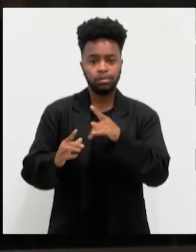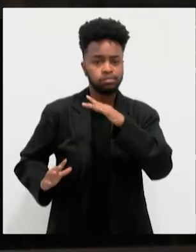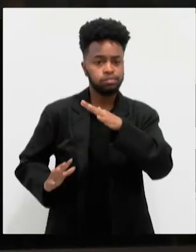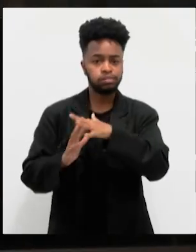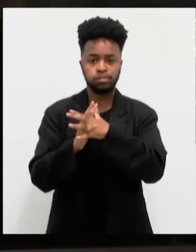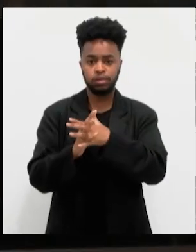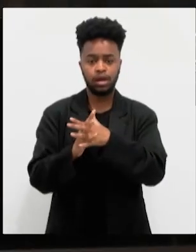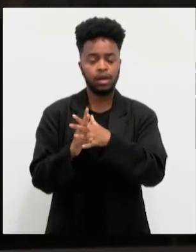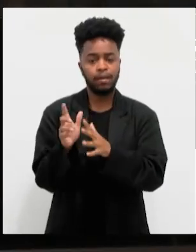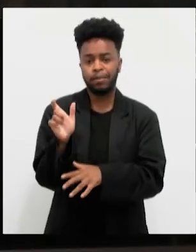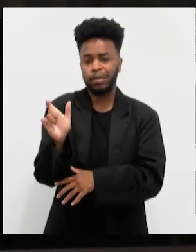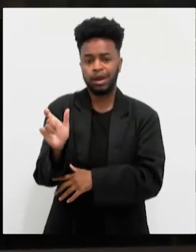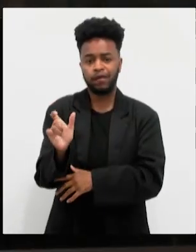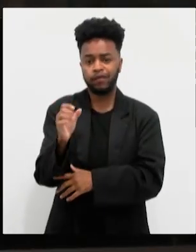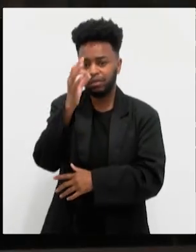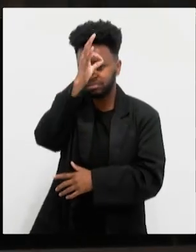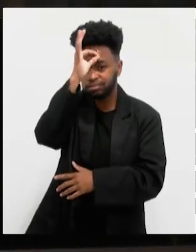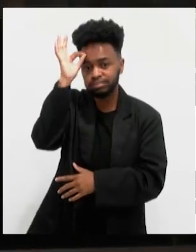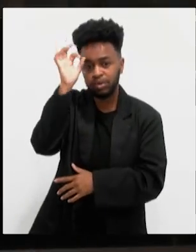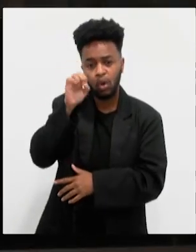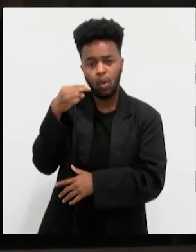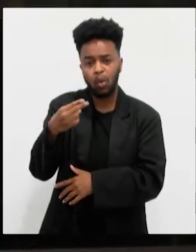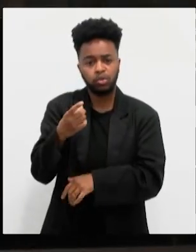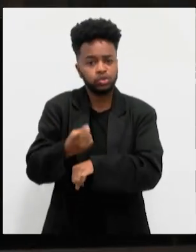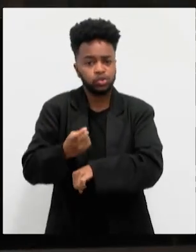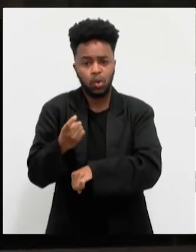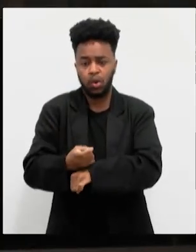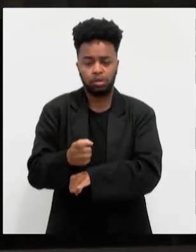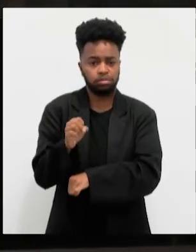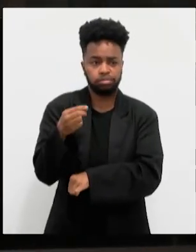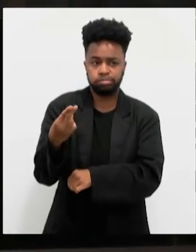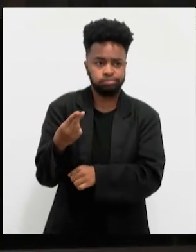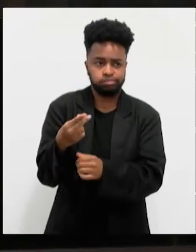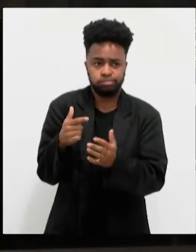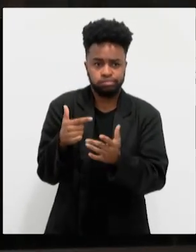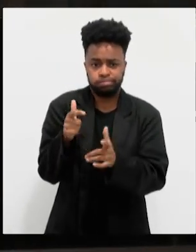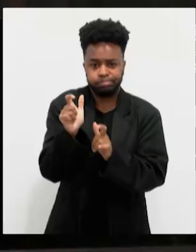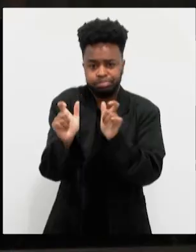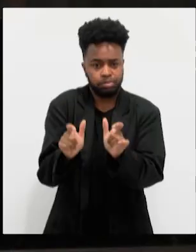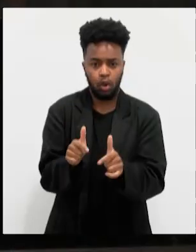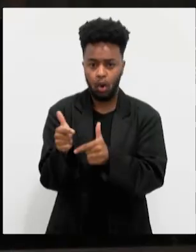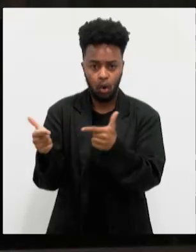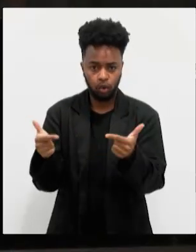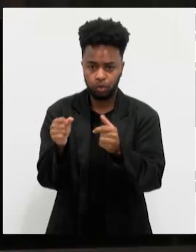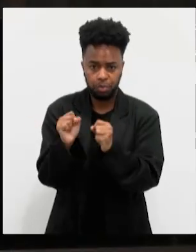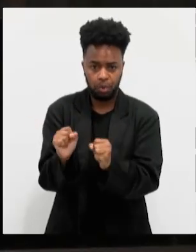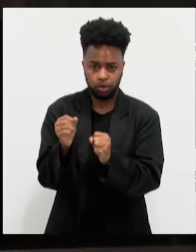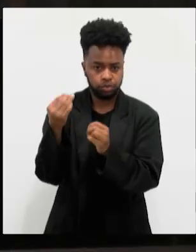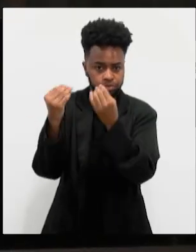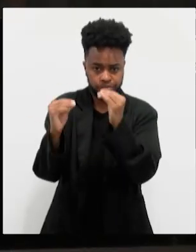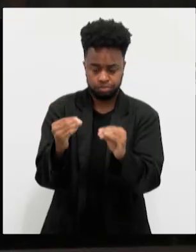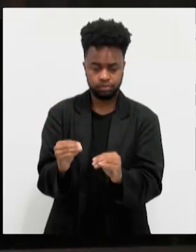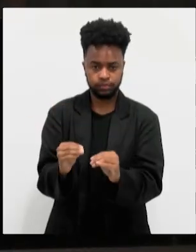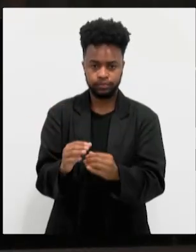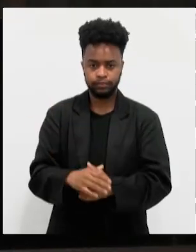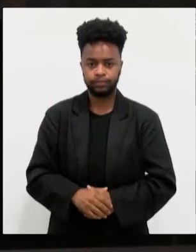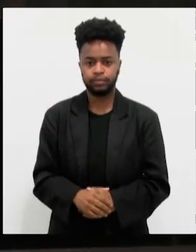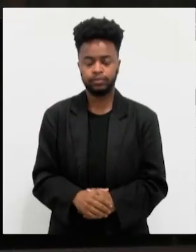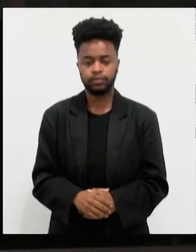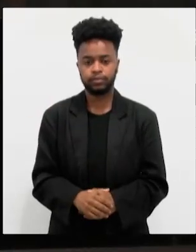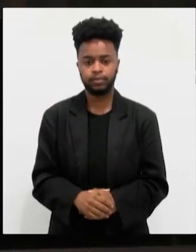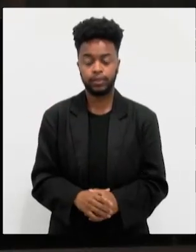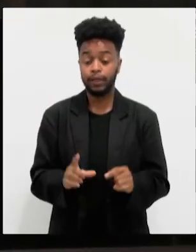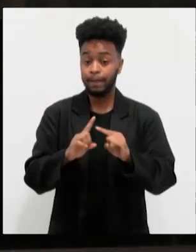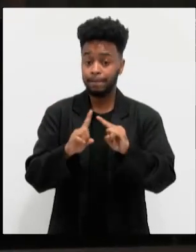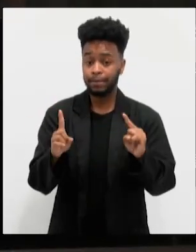o adjetivo de ser ignorante, imbecil, besta quadrada. Você tem vários adjetivos que você poderia colocar. Mas eu